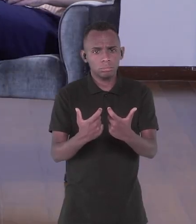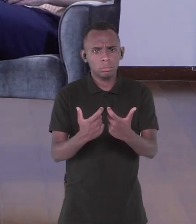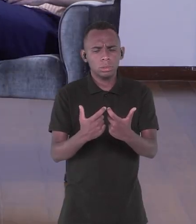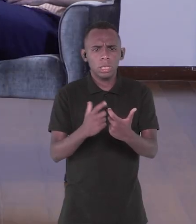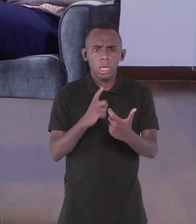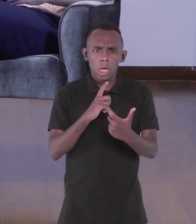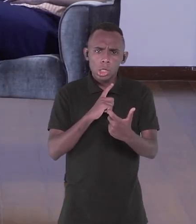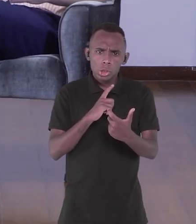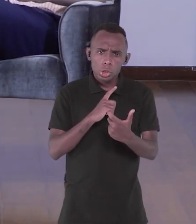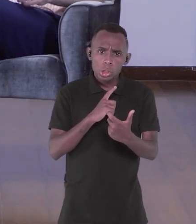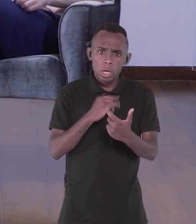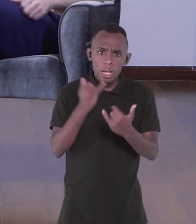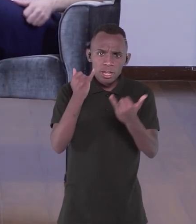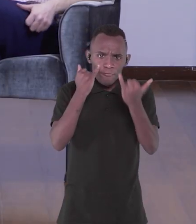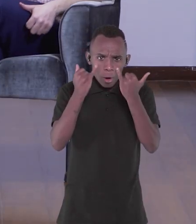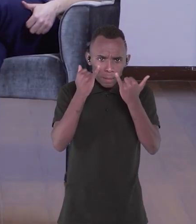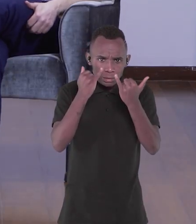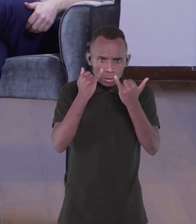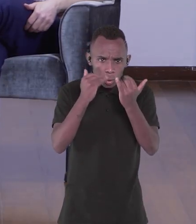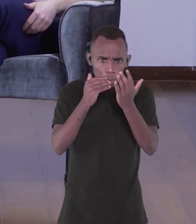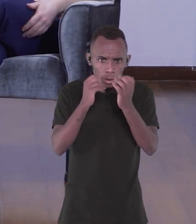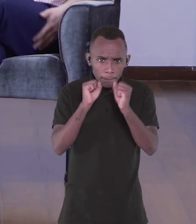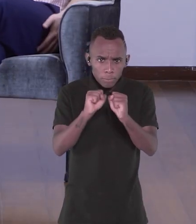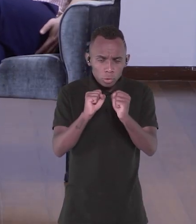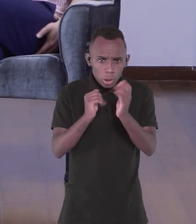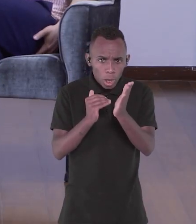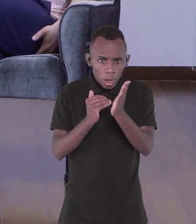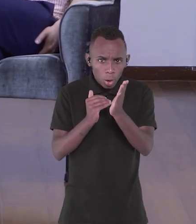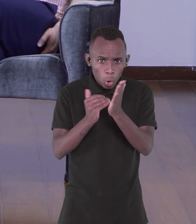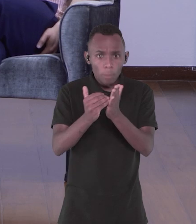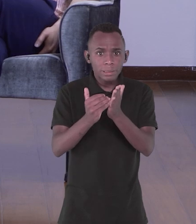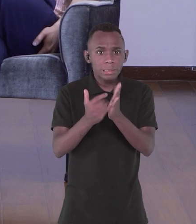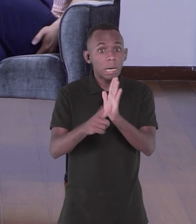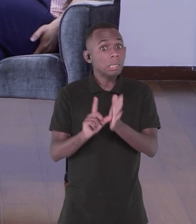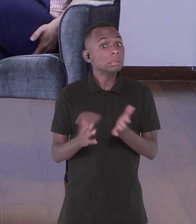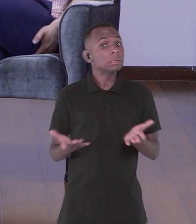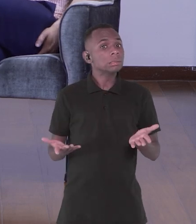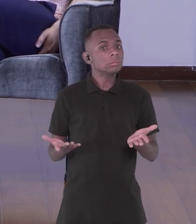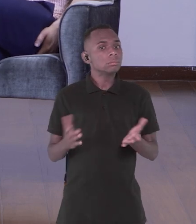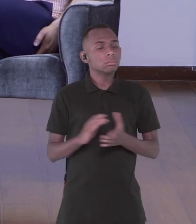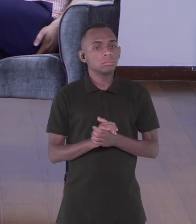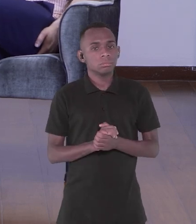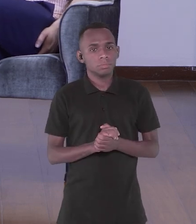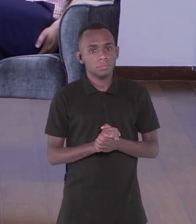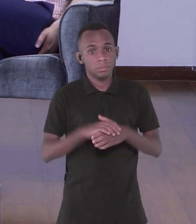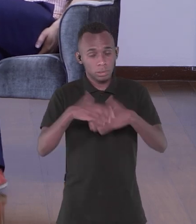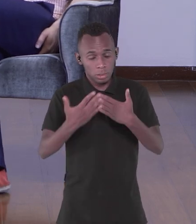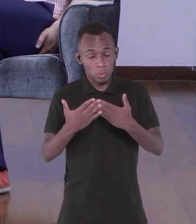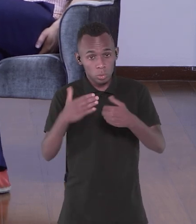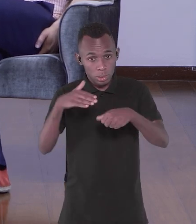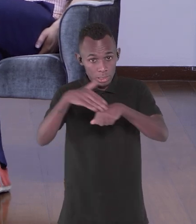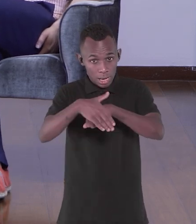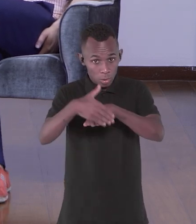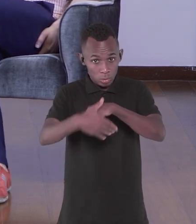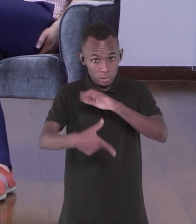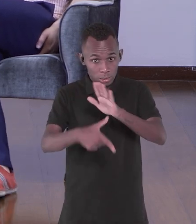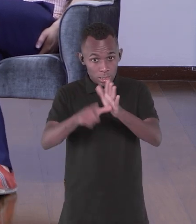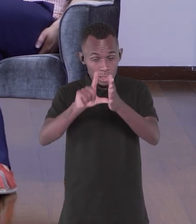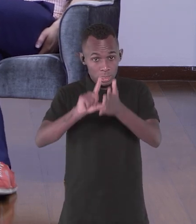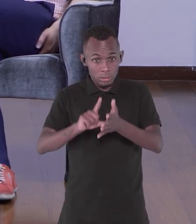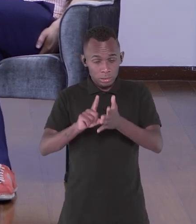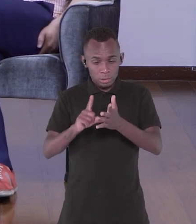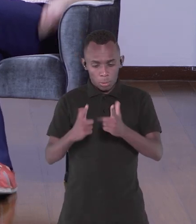indício que iria acontecer? Olha, na noite anterior ao bombardeio, o